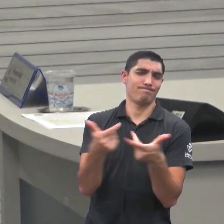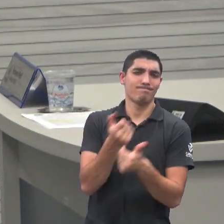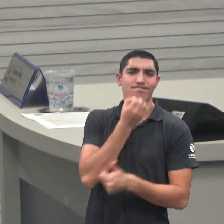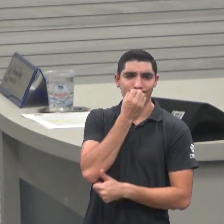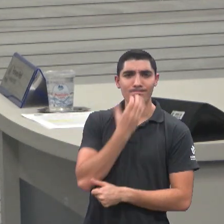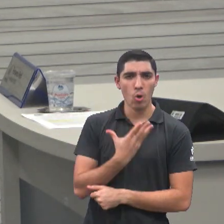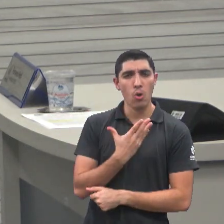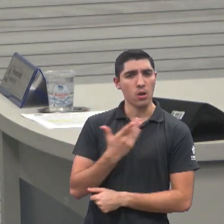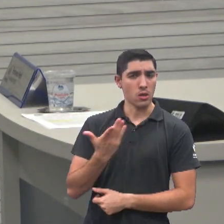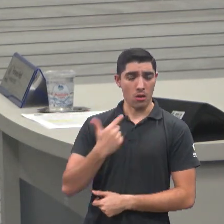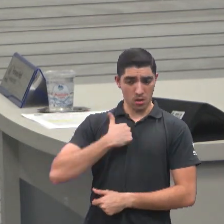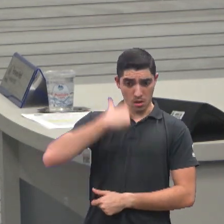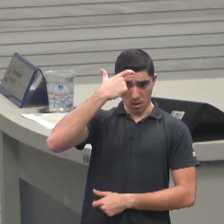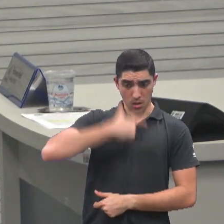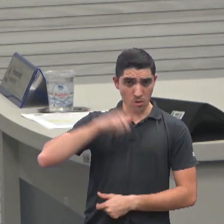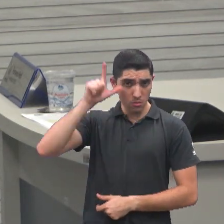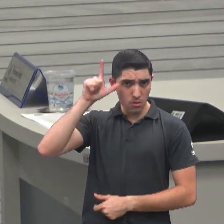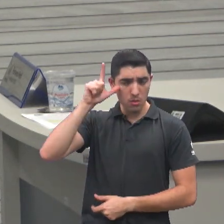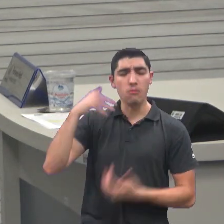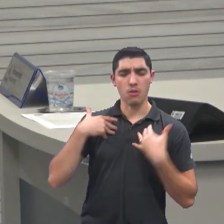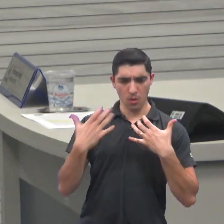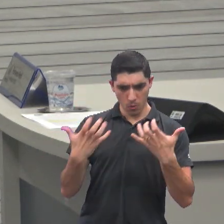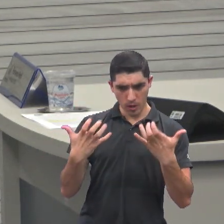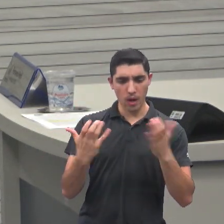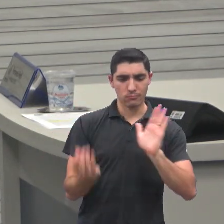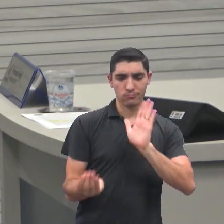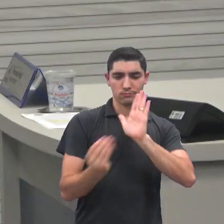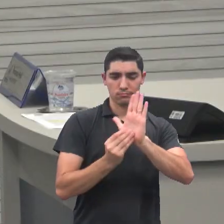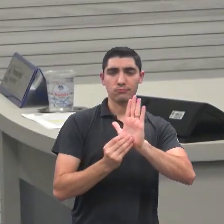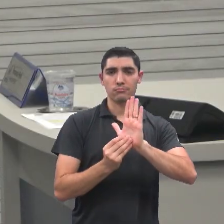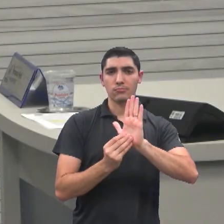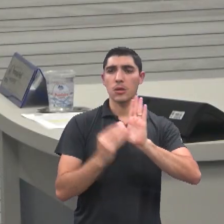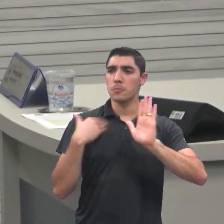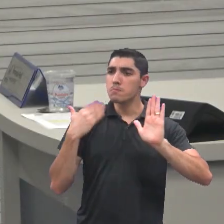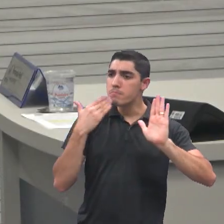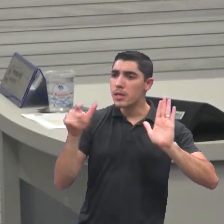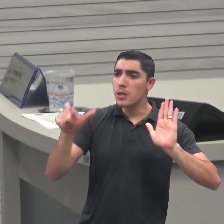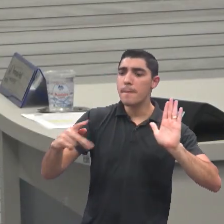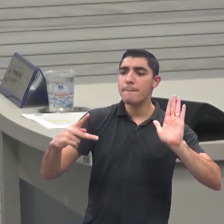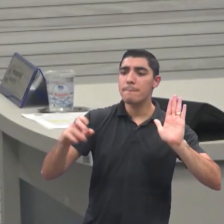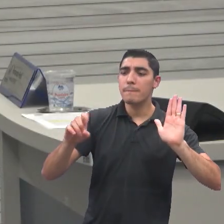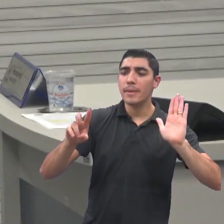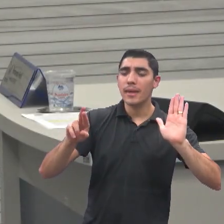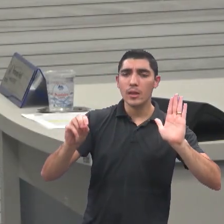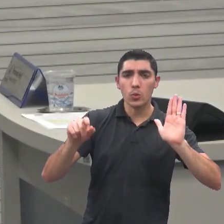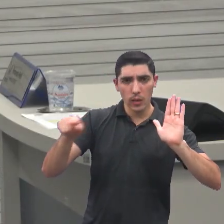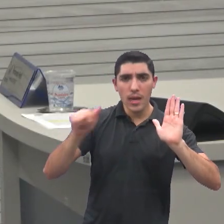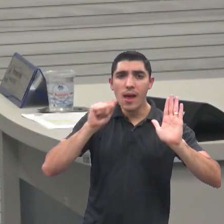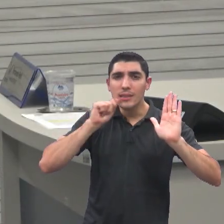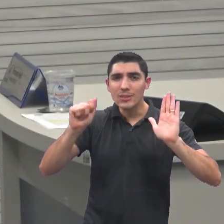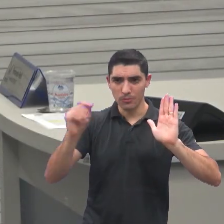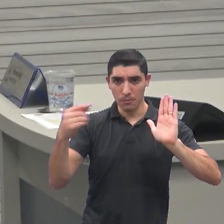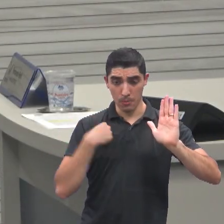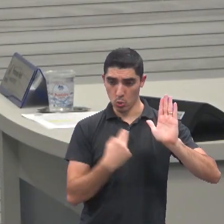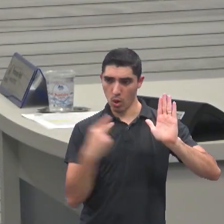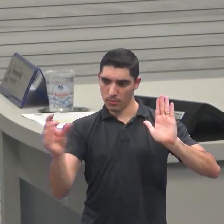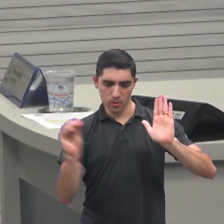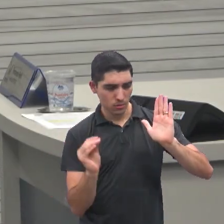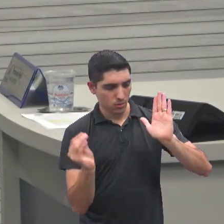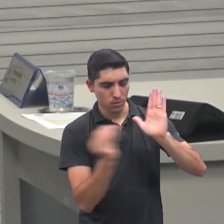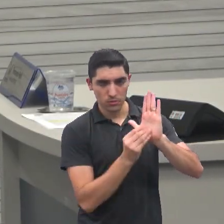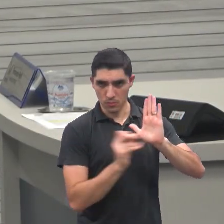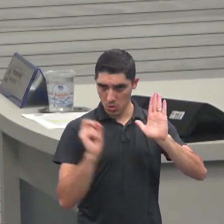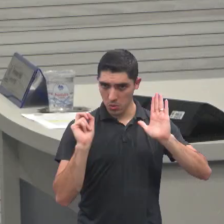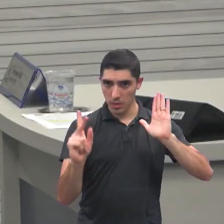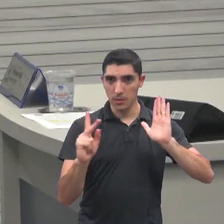Portanto, esse vereador, eu peço que o meu assessor, o Pedro, possa estar aí assinando a coautoria desse processo.